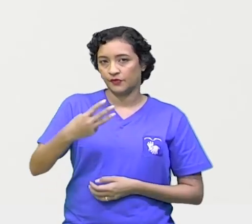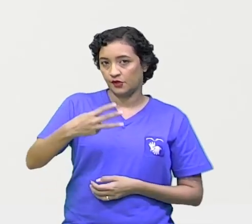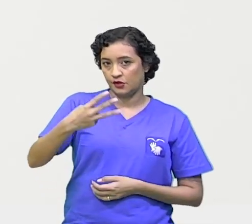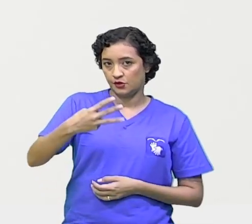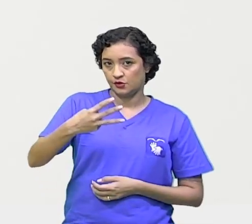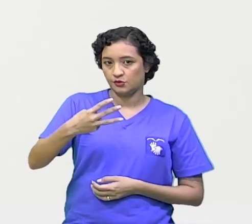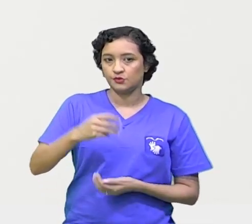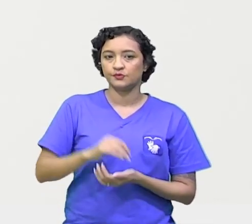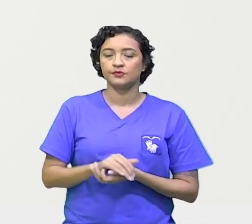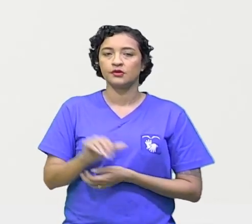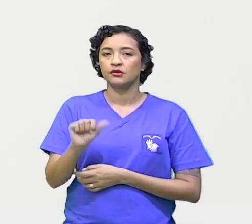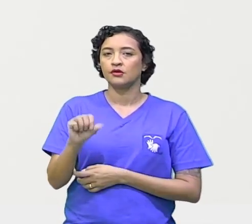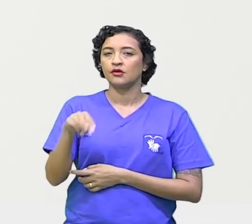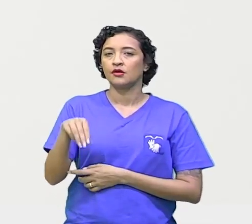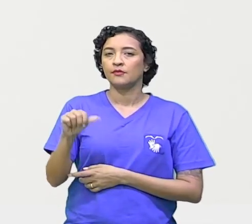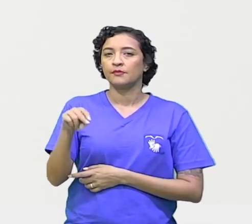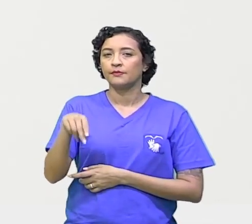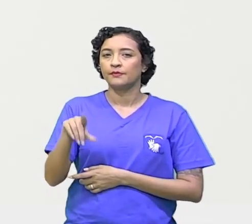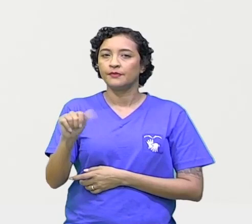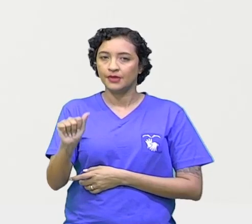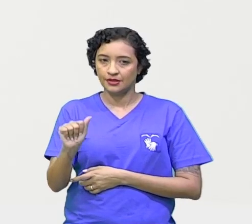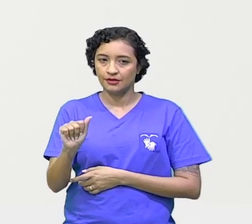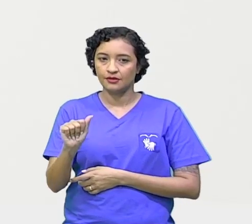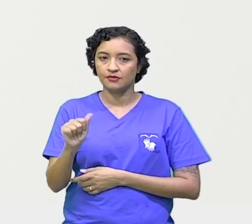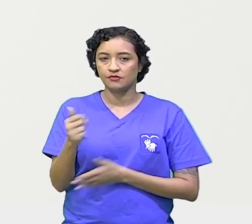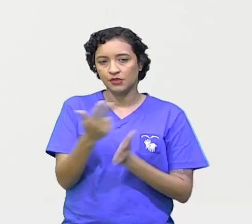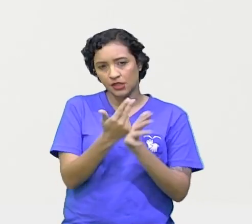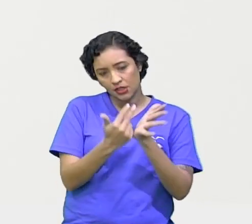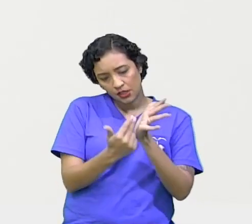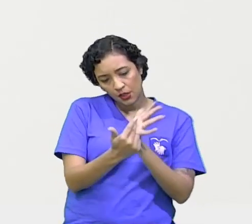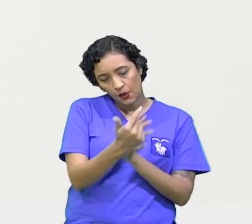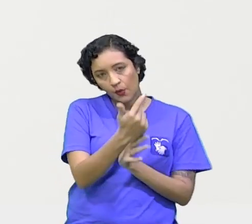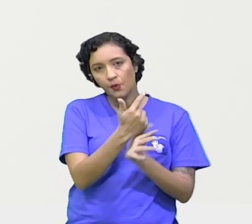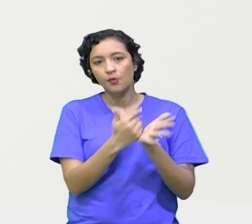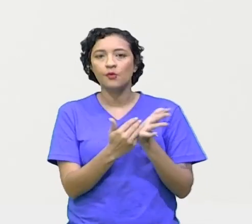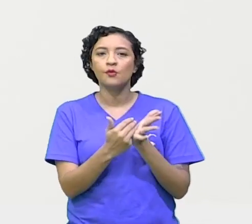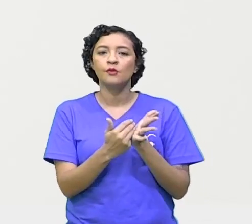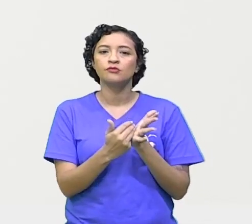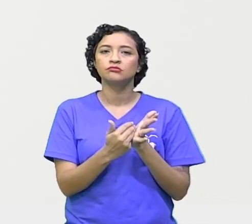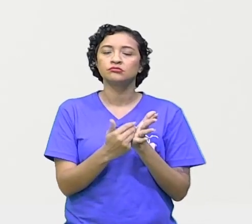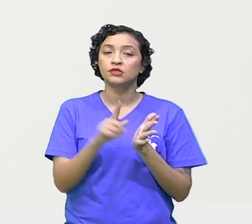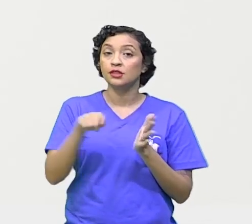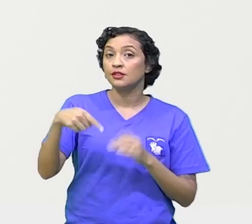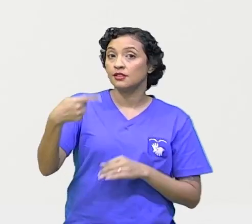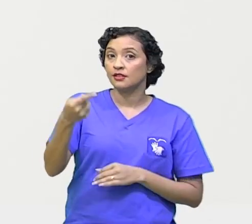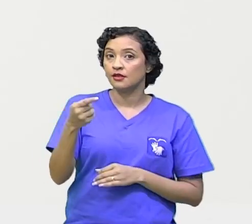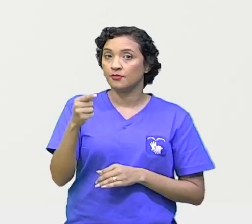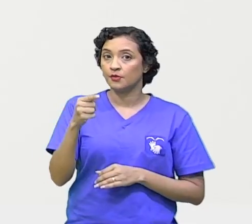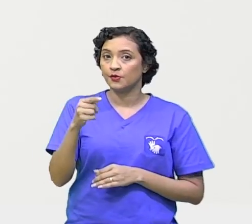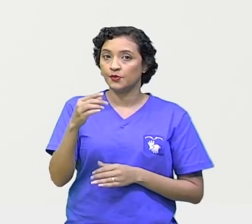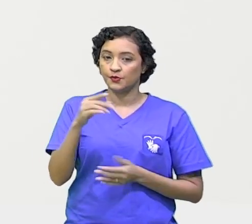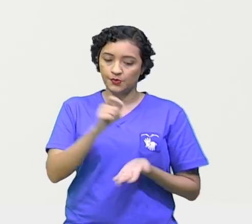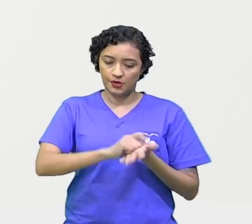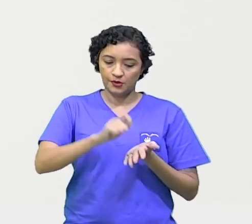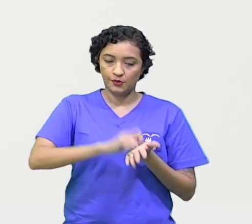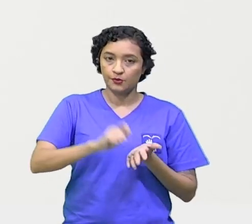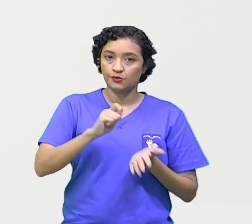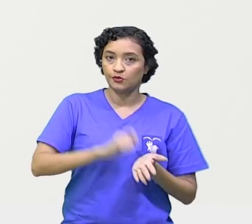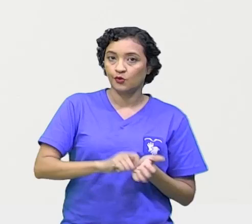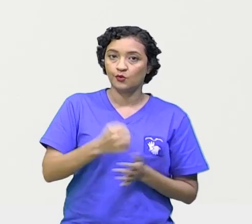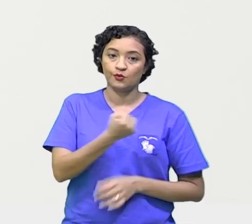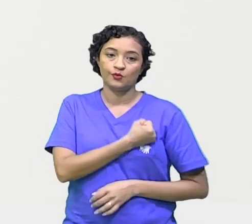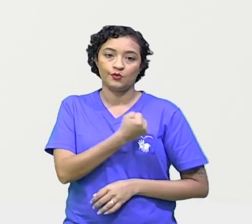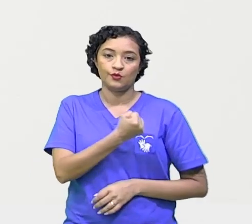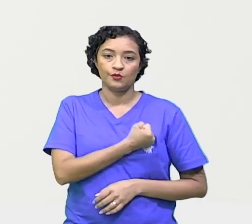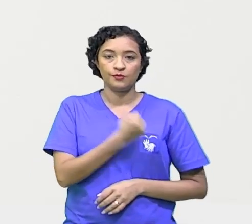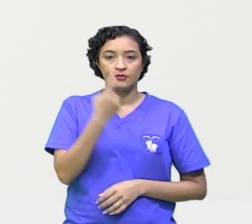3. Amanda desenhou um trapézio e depois cortou e anotou as medidas de cada pedaço. Então, nós temos aqui um